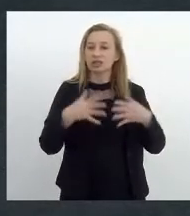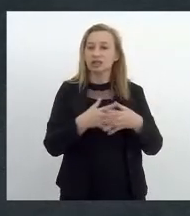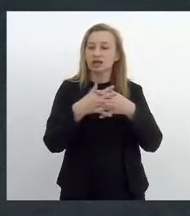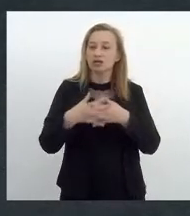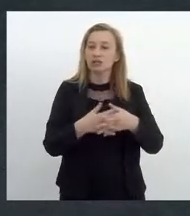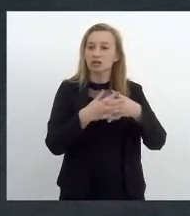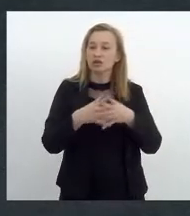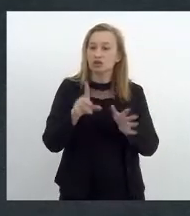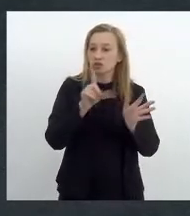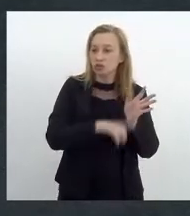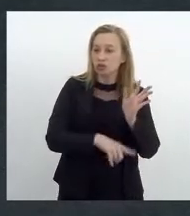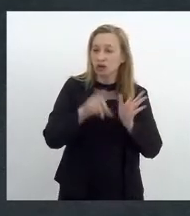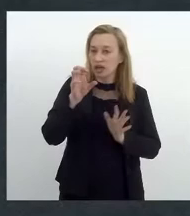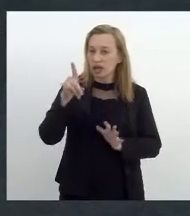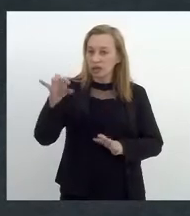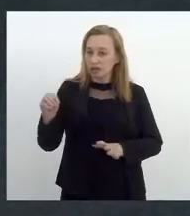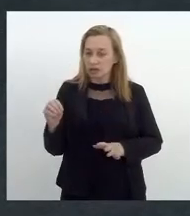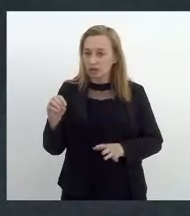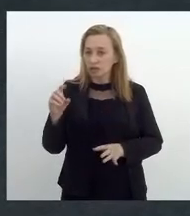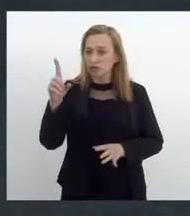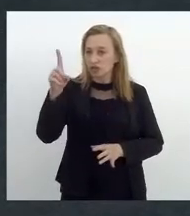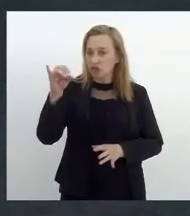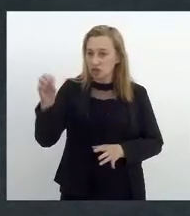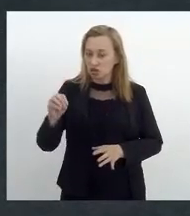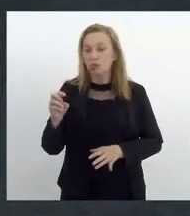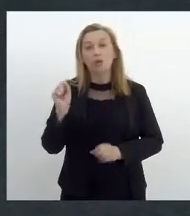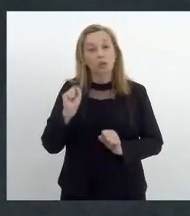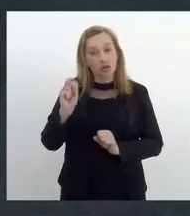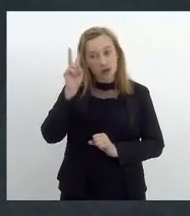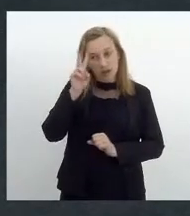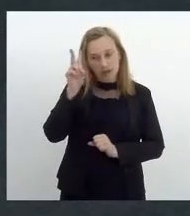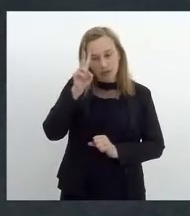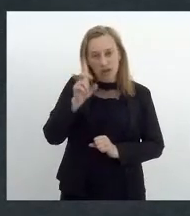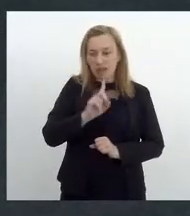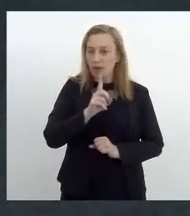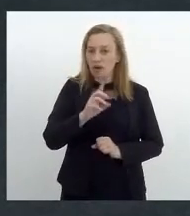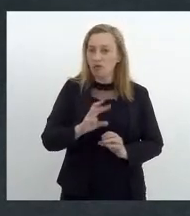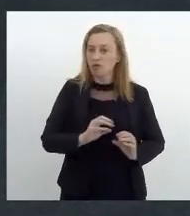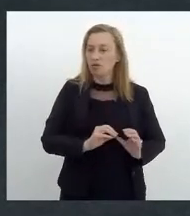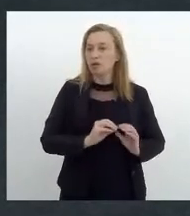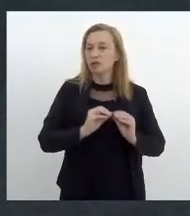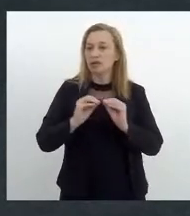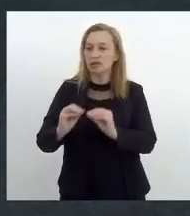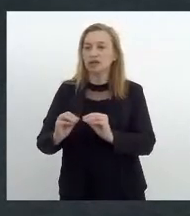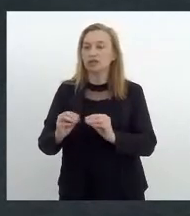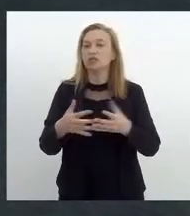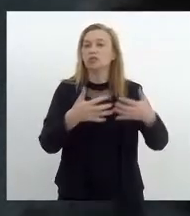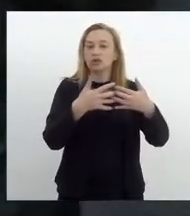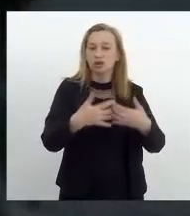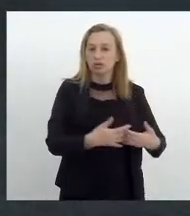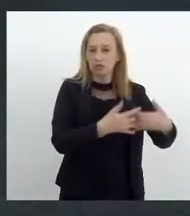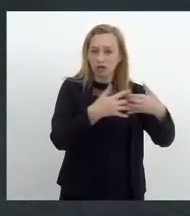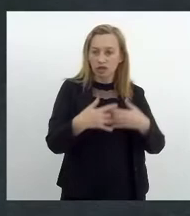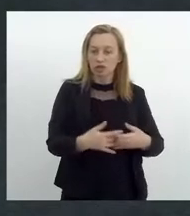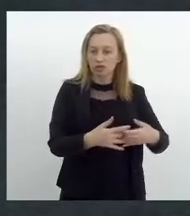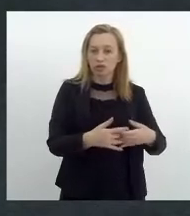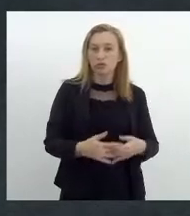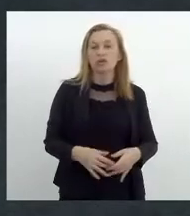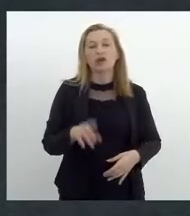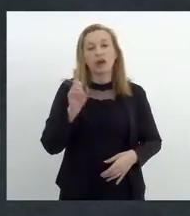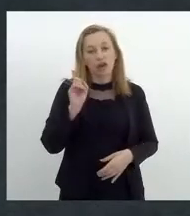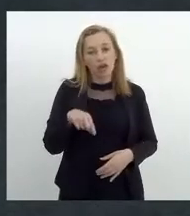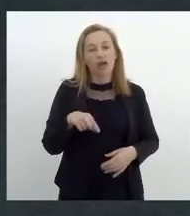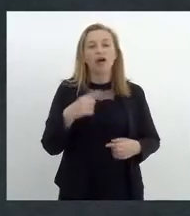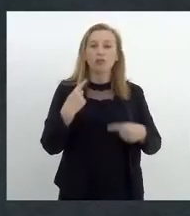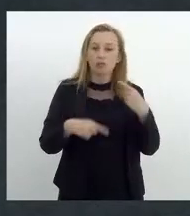a alíquota do diesel. Vale lembrar. Não foi repassado para o caminhoneiro. Então, essa é a